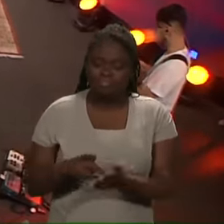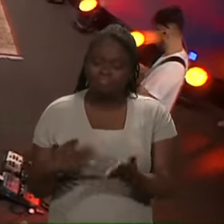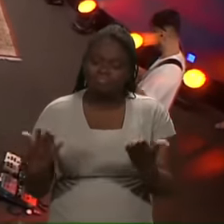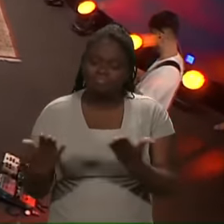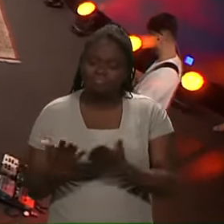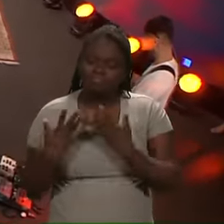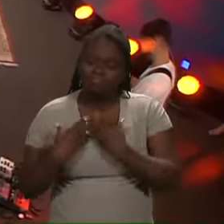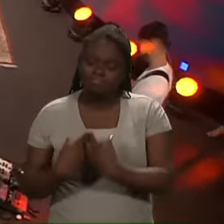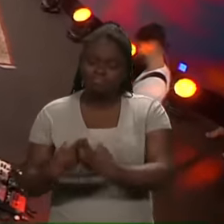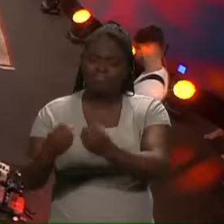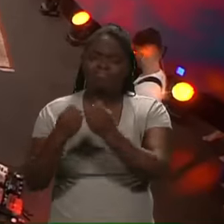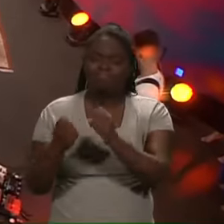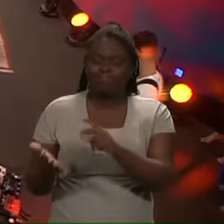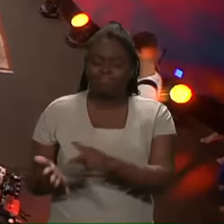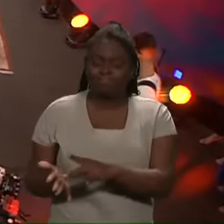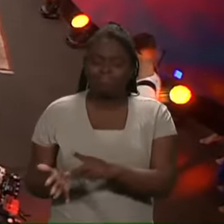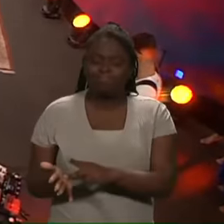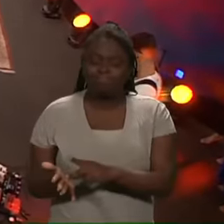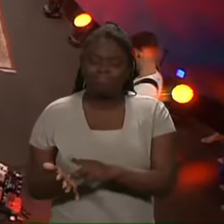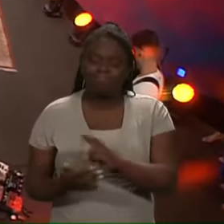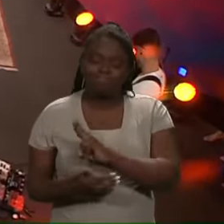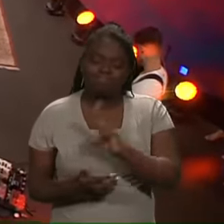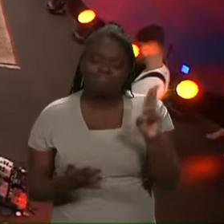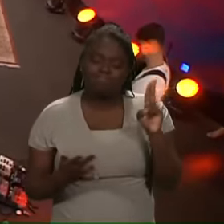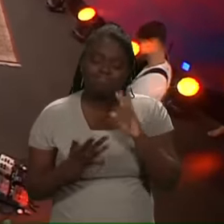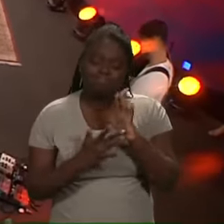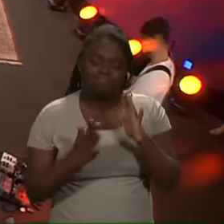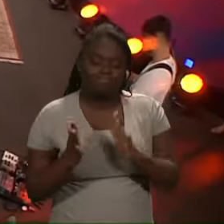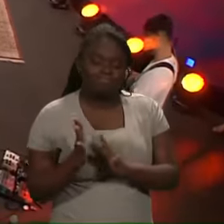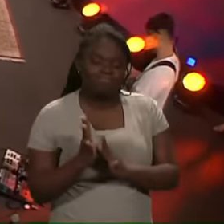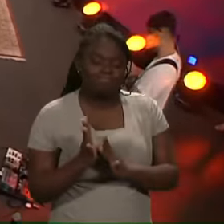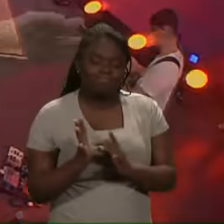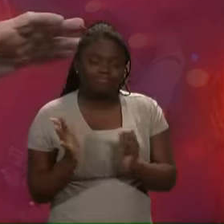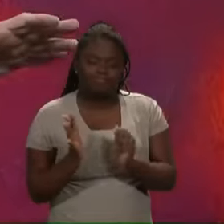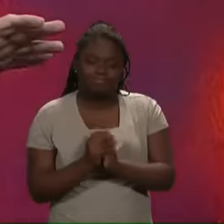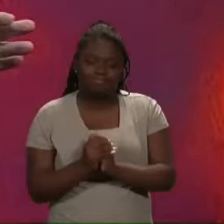desta verdade, em nome de Jesus.